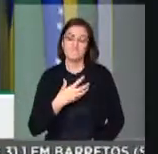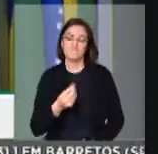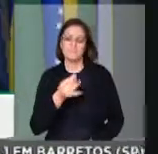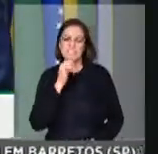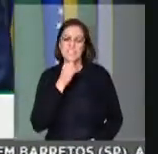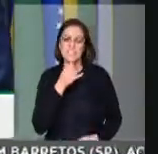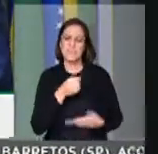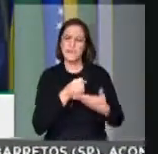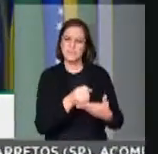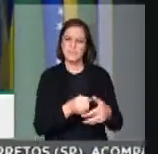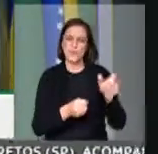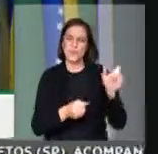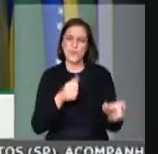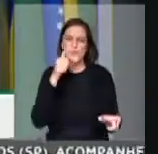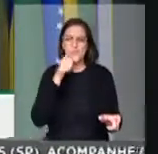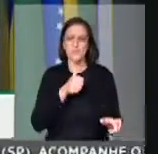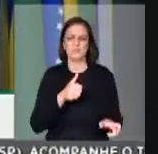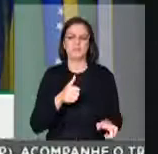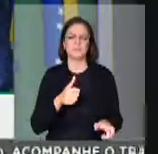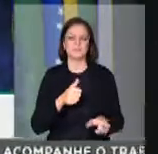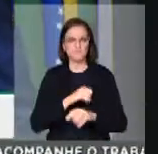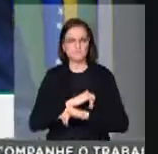delegada e o protesto